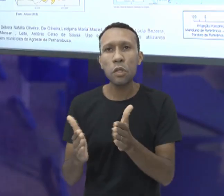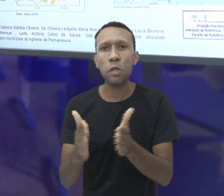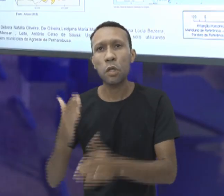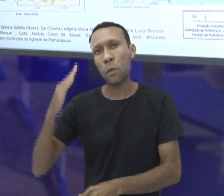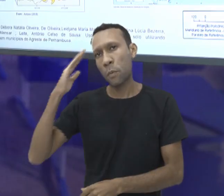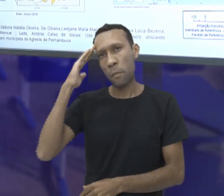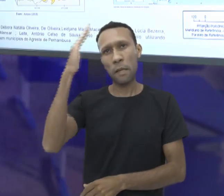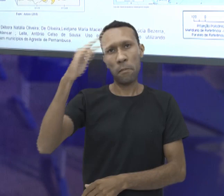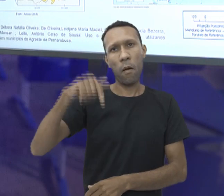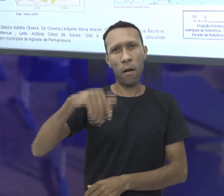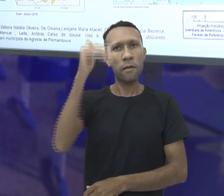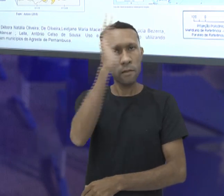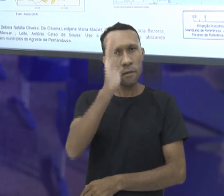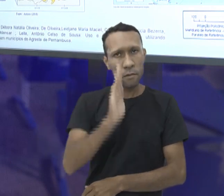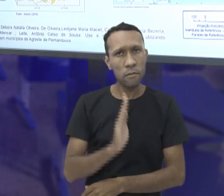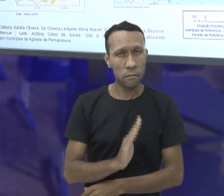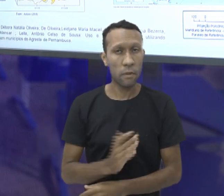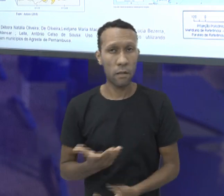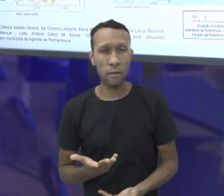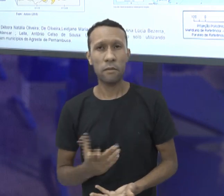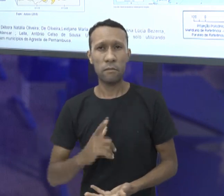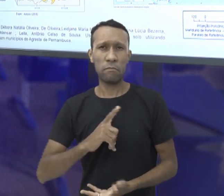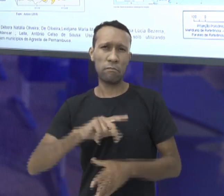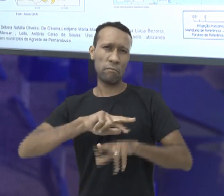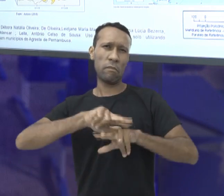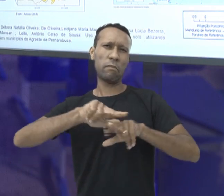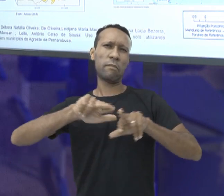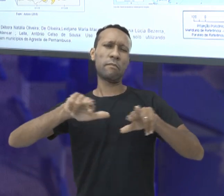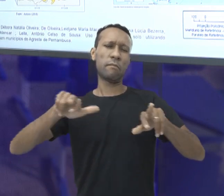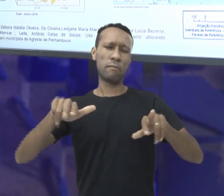o Rio Amazonas, Rio Puros, Rio Tapajós,